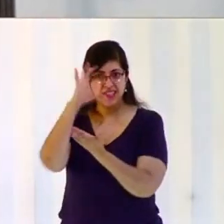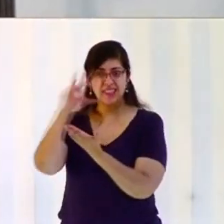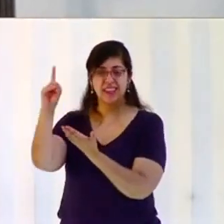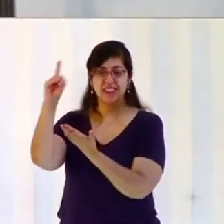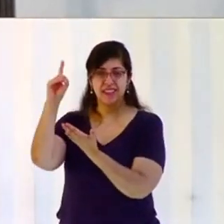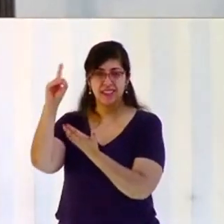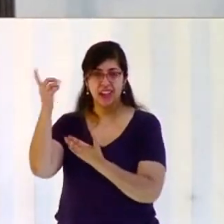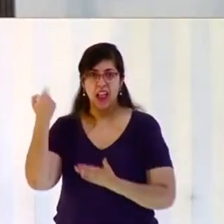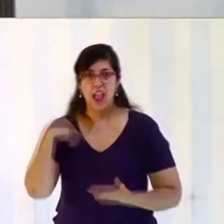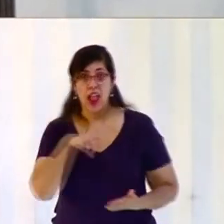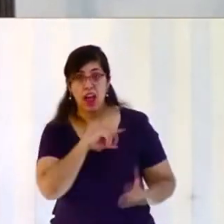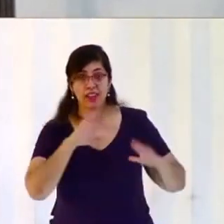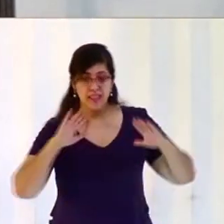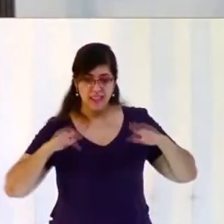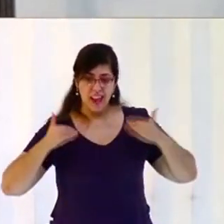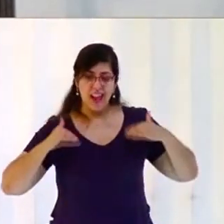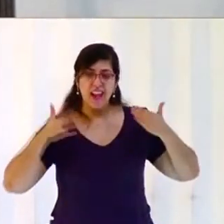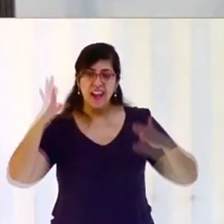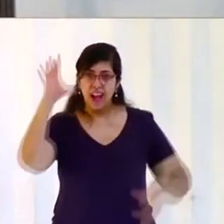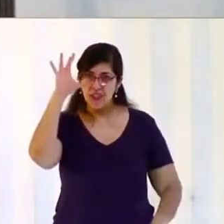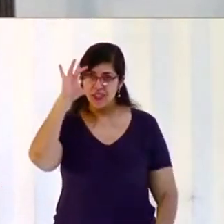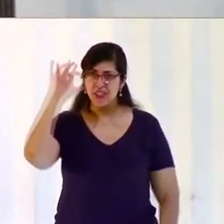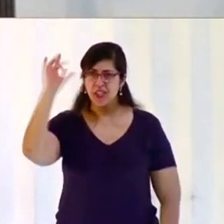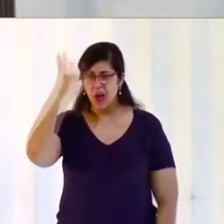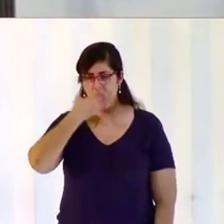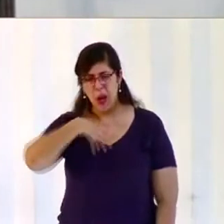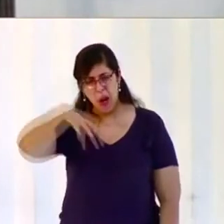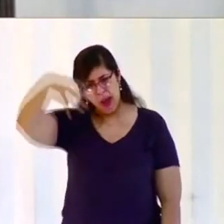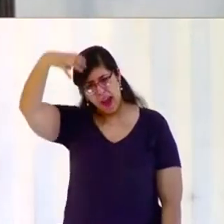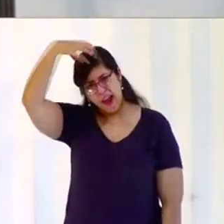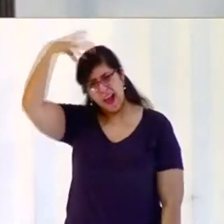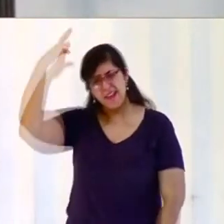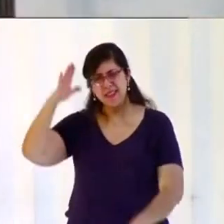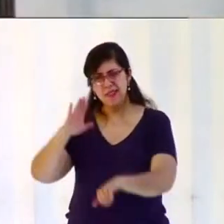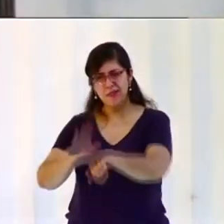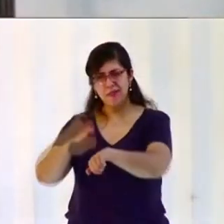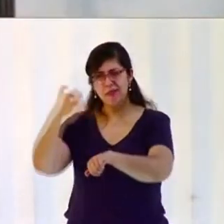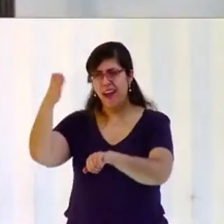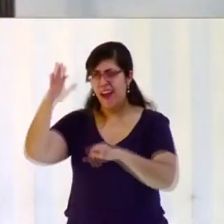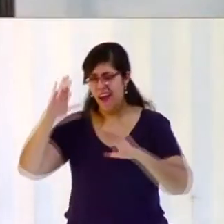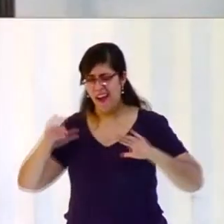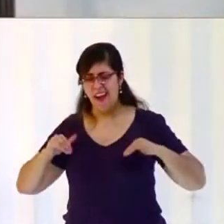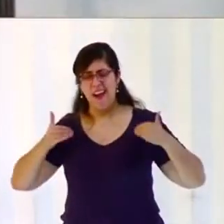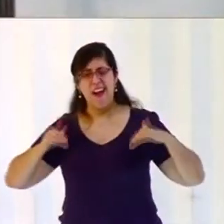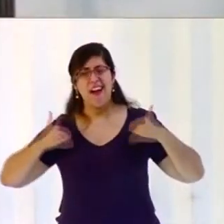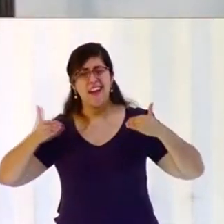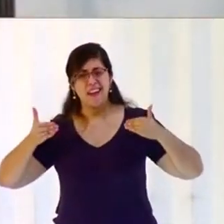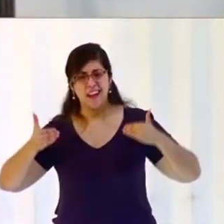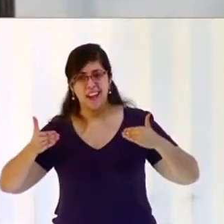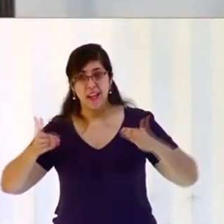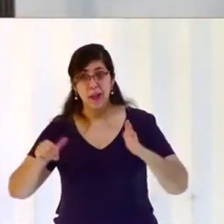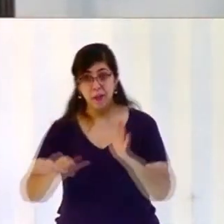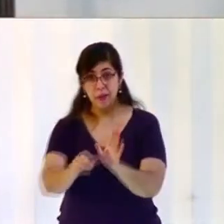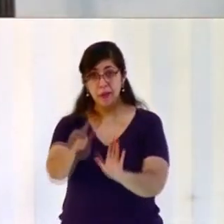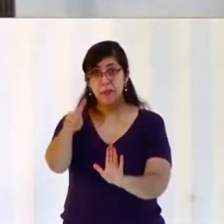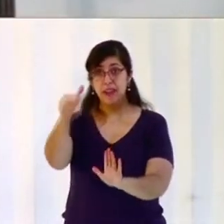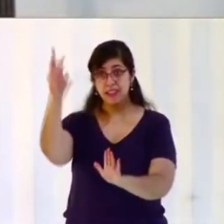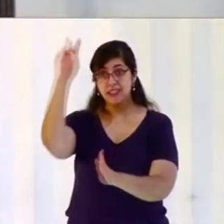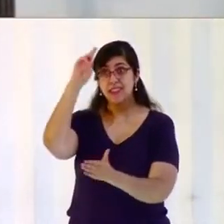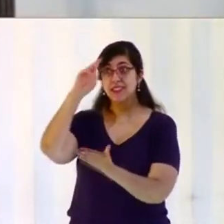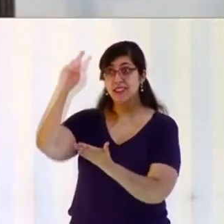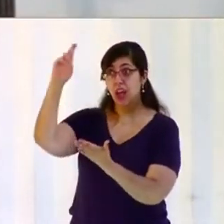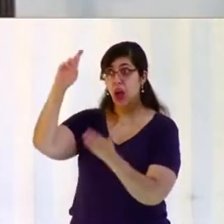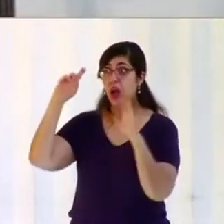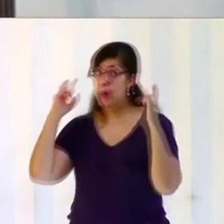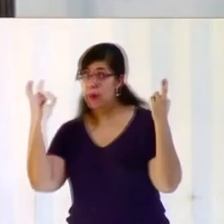no Rei dos Reis. Acima de qualquer regime no mundo, a teocracia em primeiro lugar. Senhor, reina